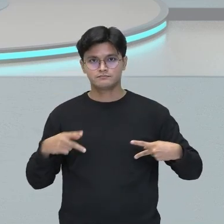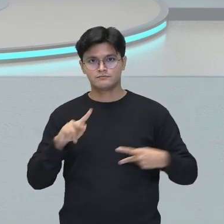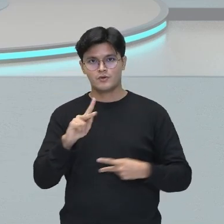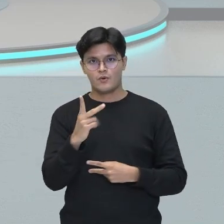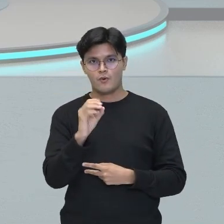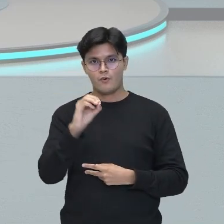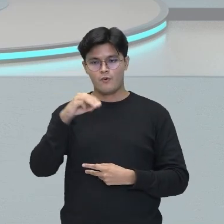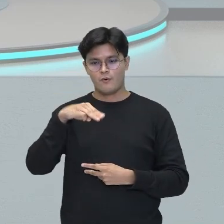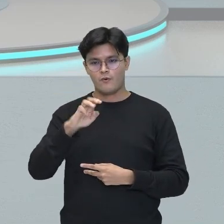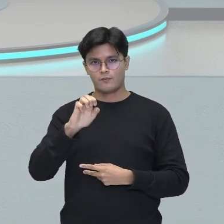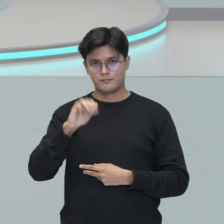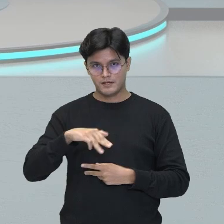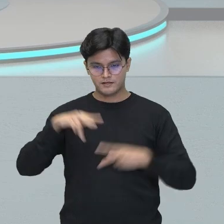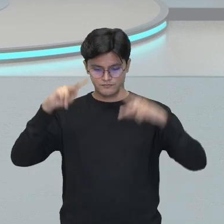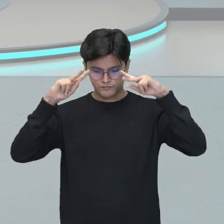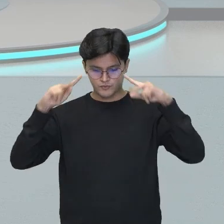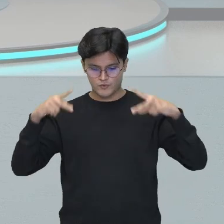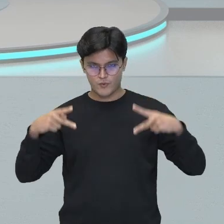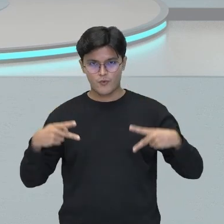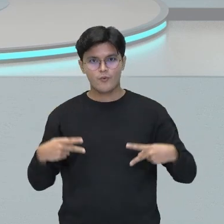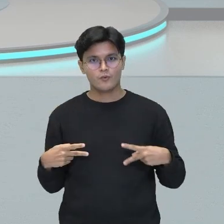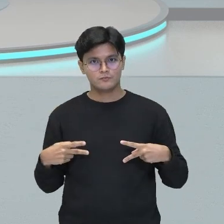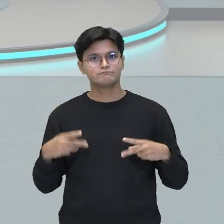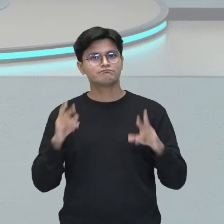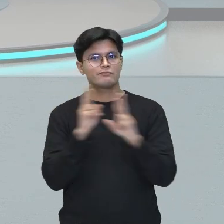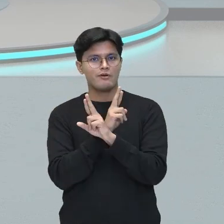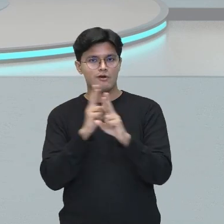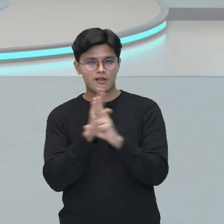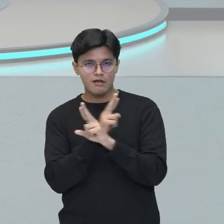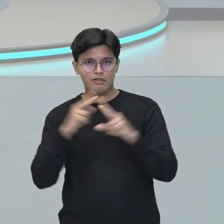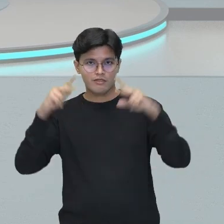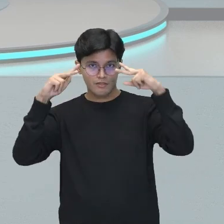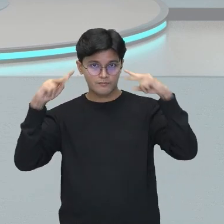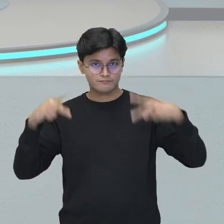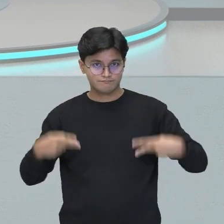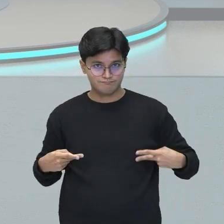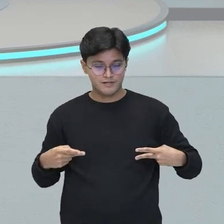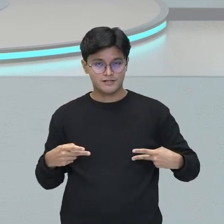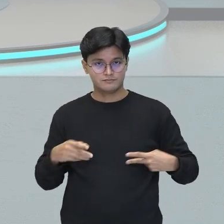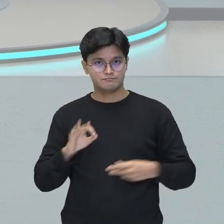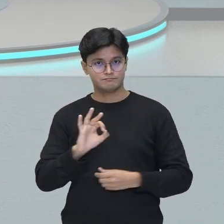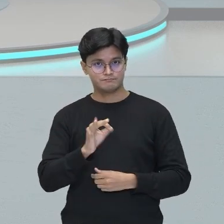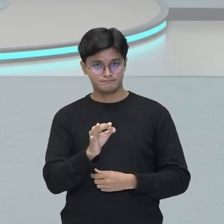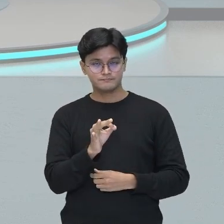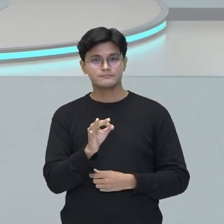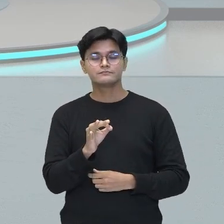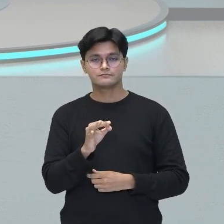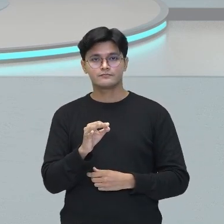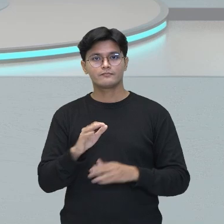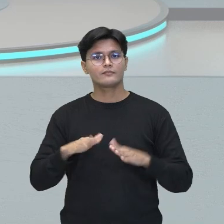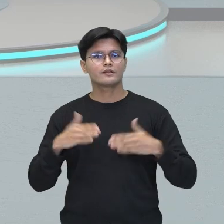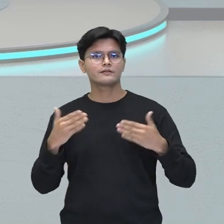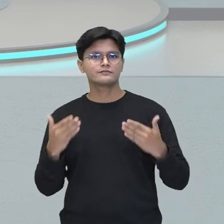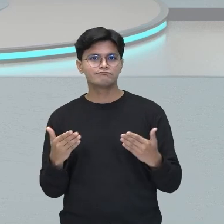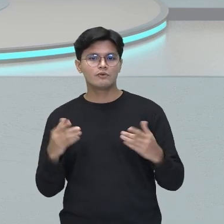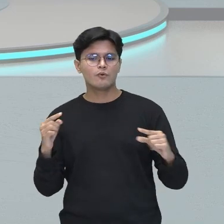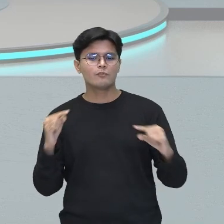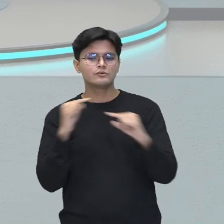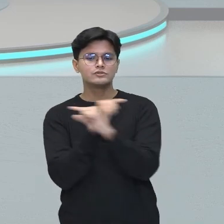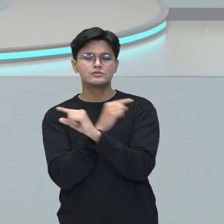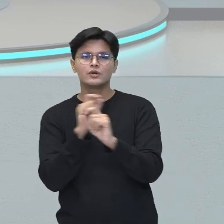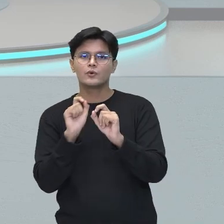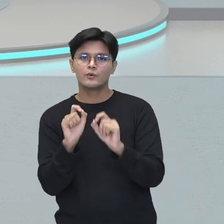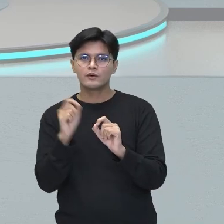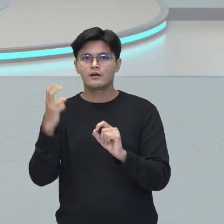cabeça o homem né relação com o humano então em Oposição a